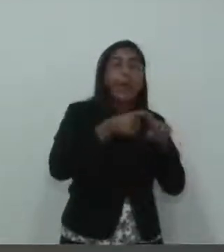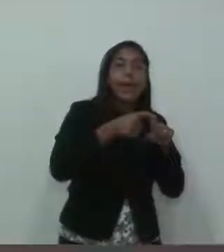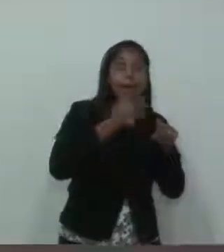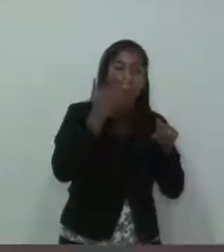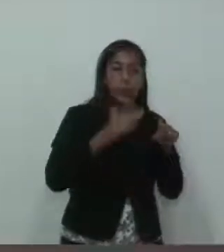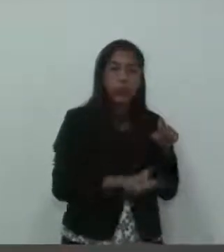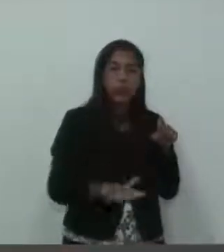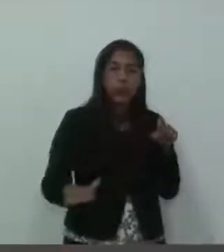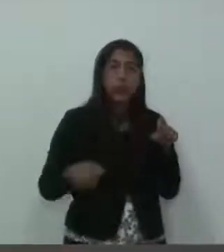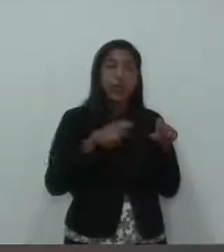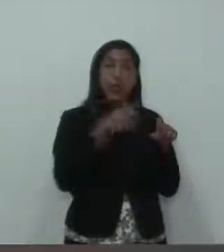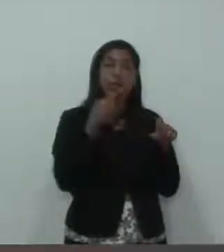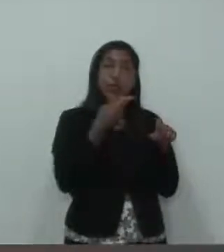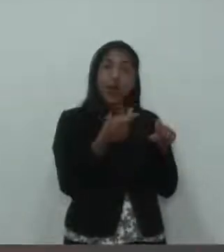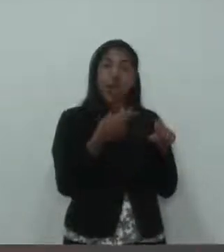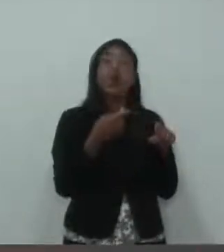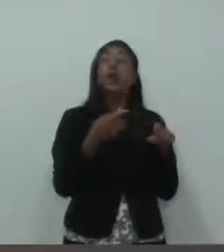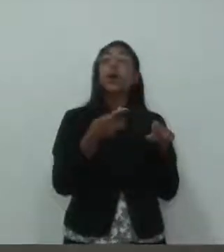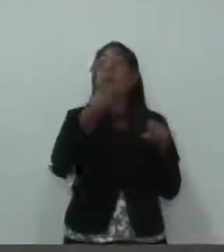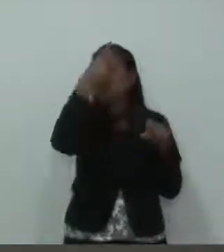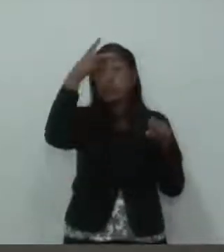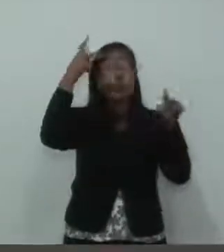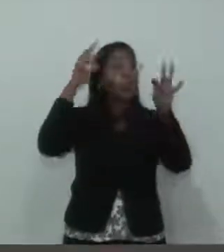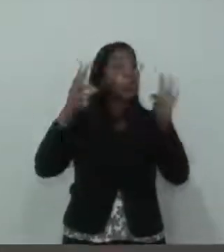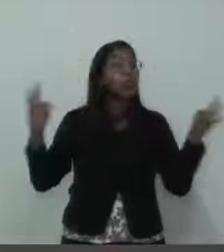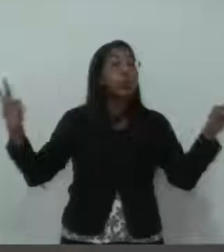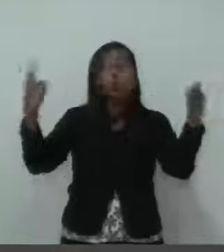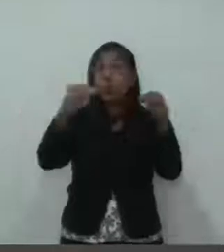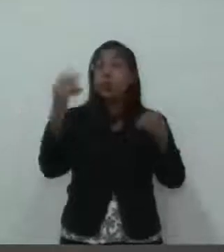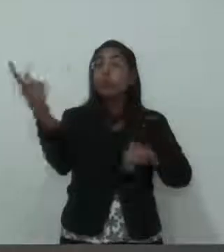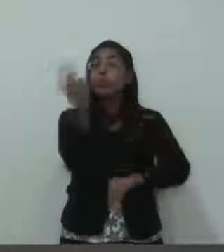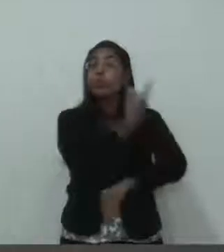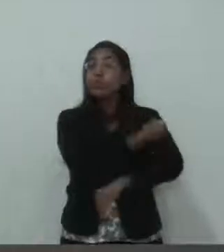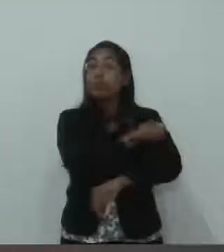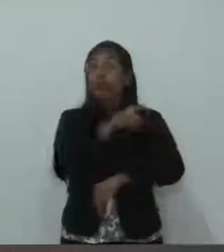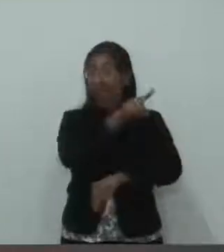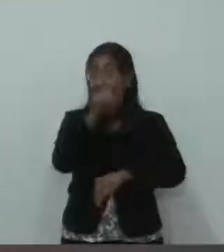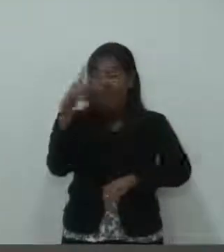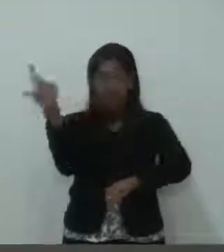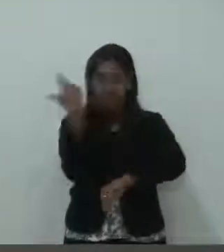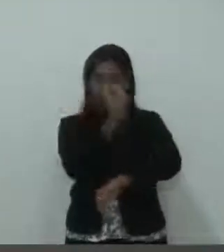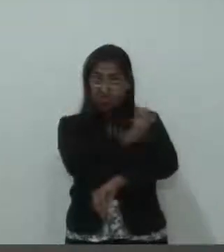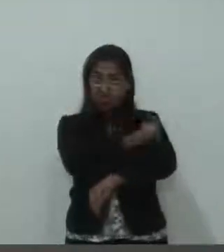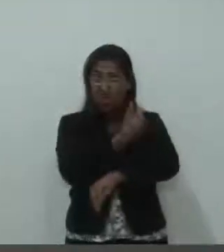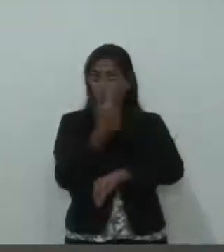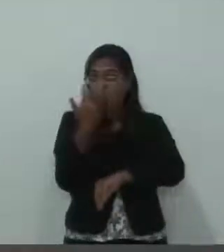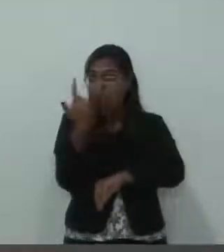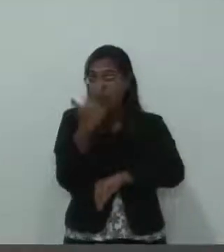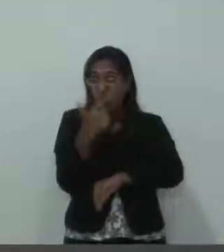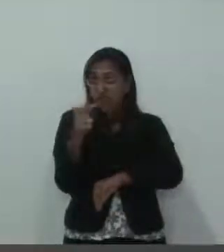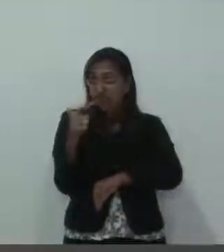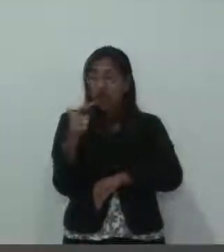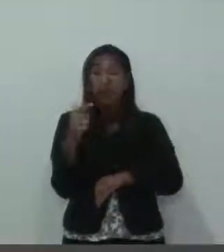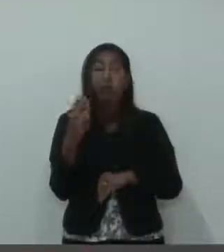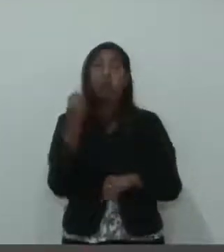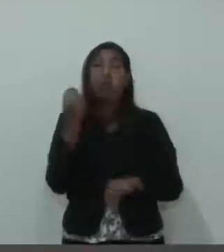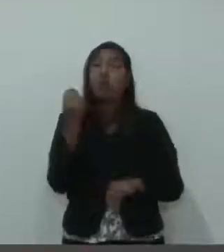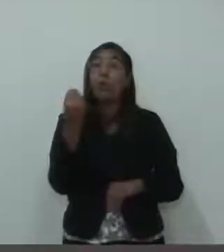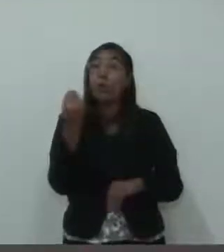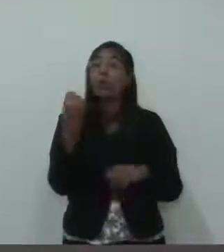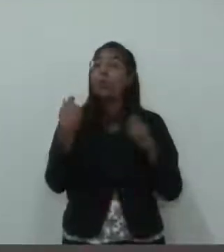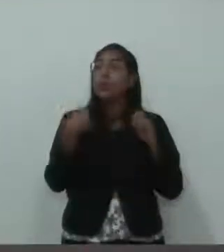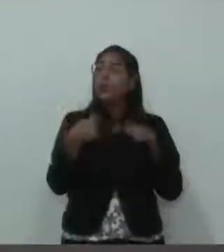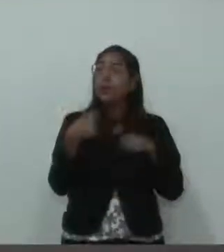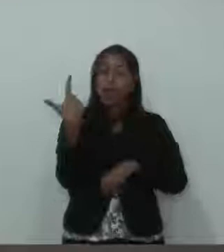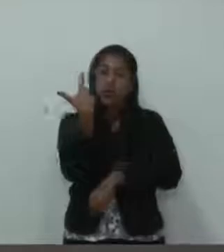da vacinação e afirma que as pessoas que não se vacinam estão colocando em risco aqueles que não podem se vacinar. Abre aspas, o